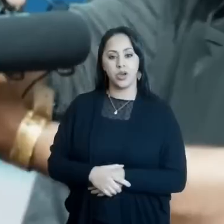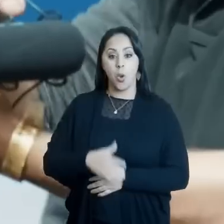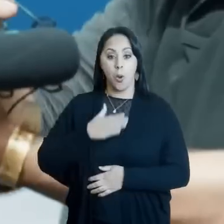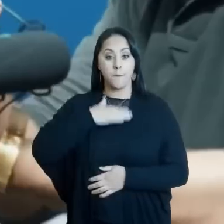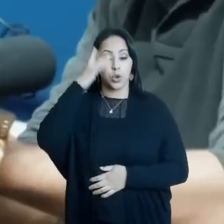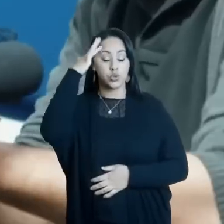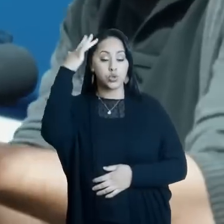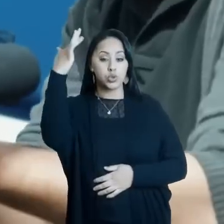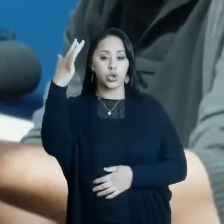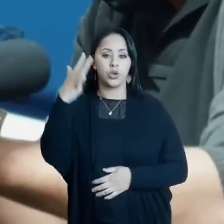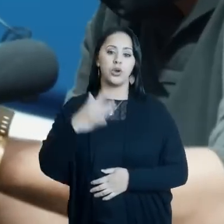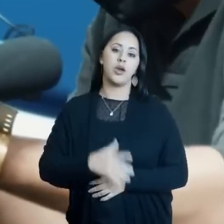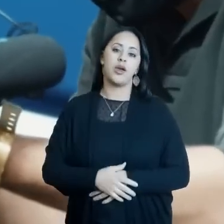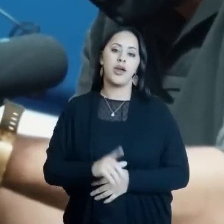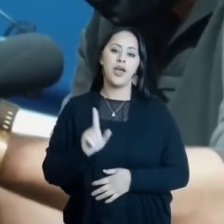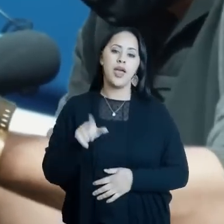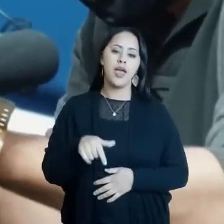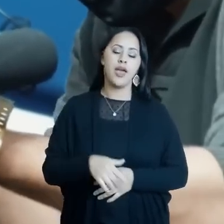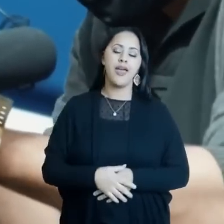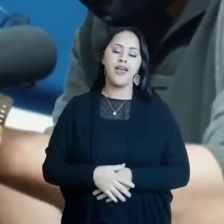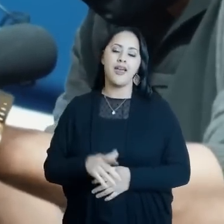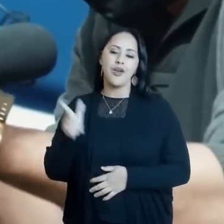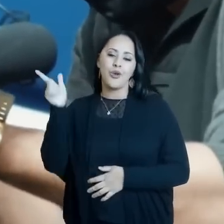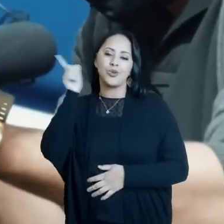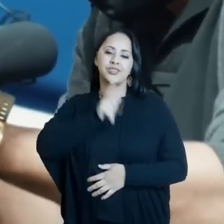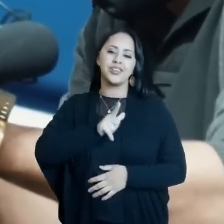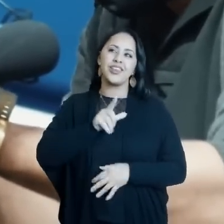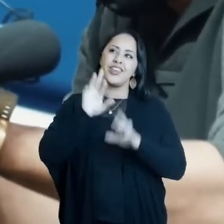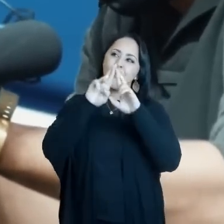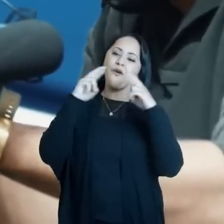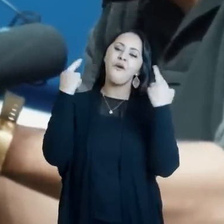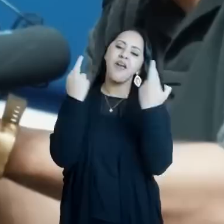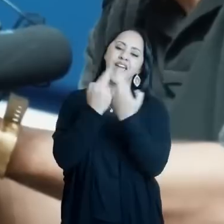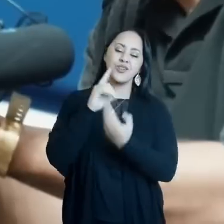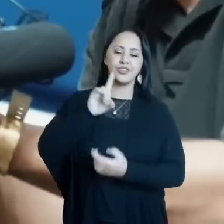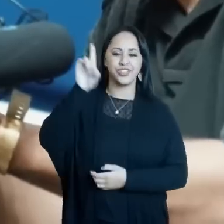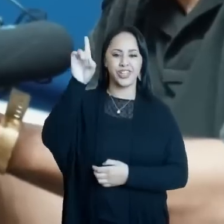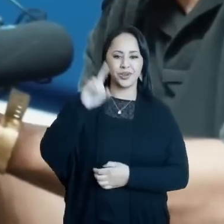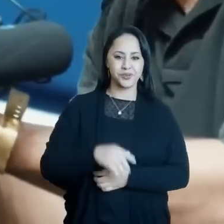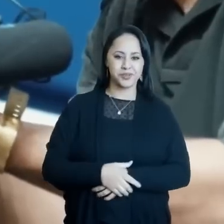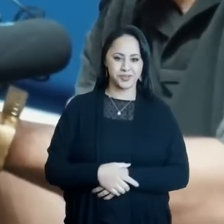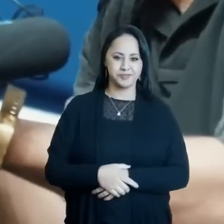Meu sonho é realmente alcançar o reino de Deus. Alcançar o quê?